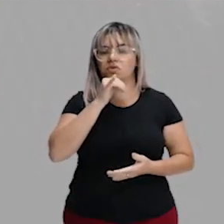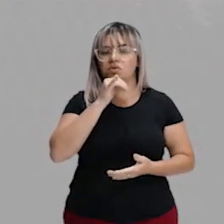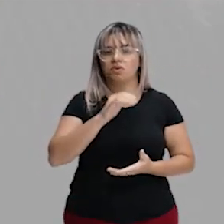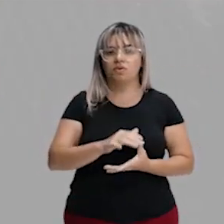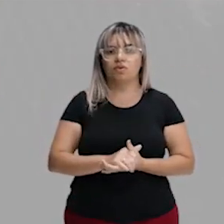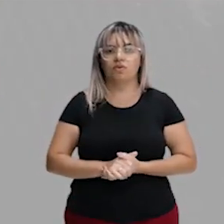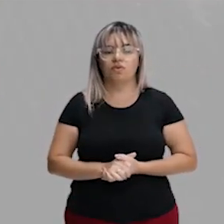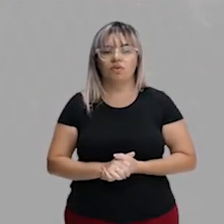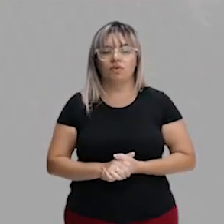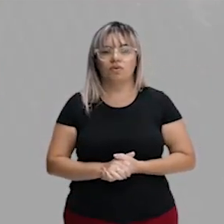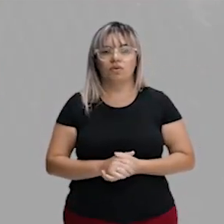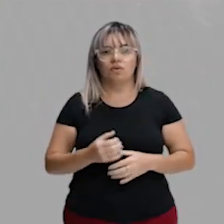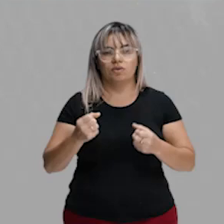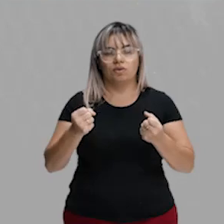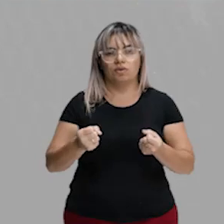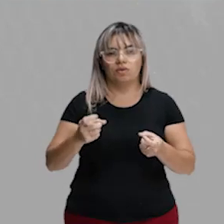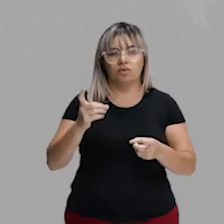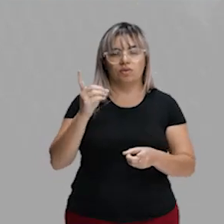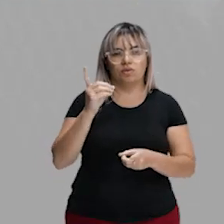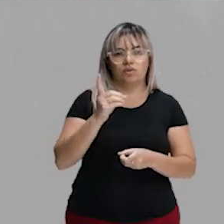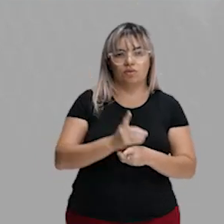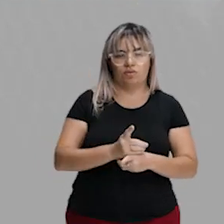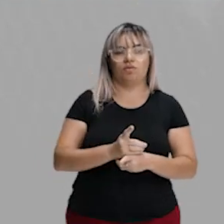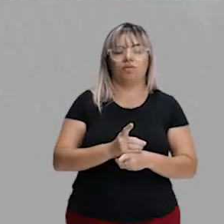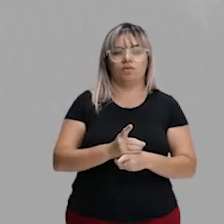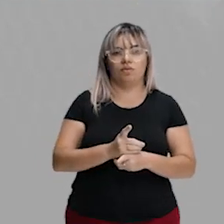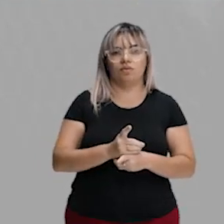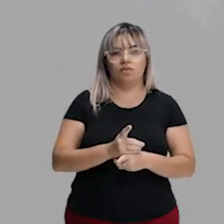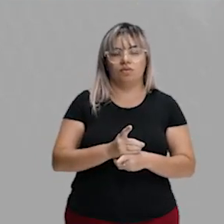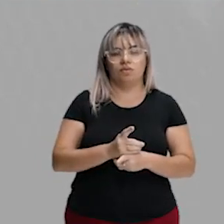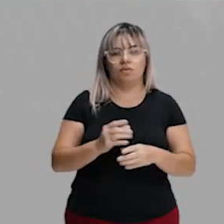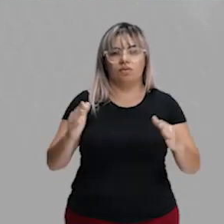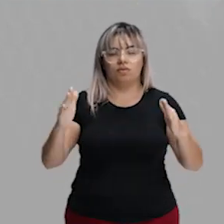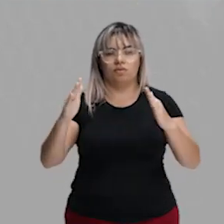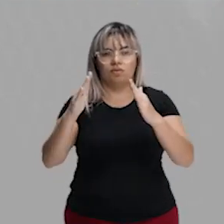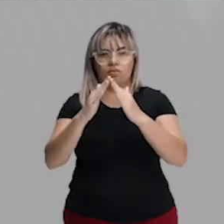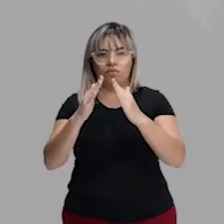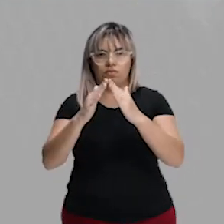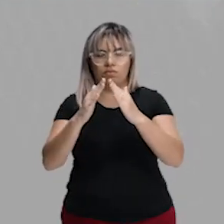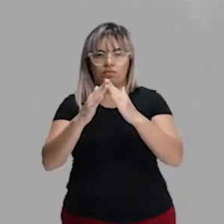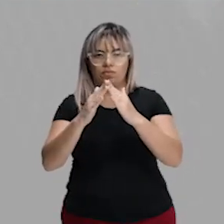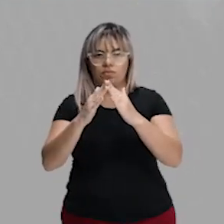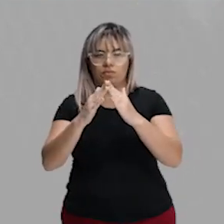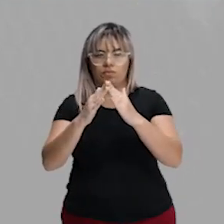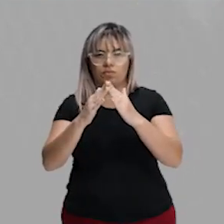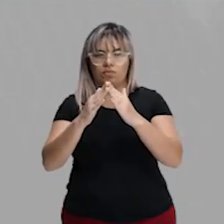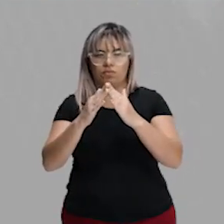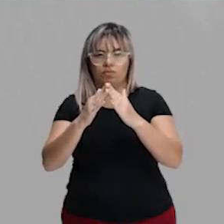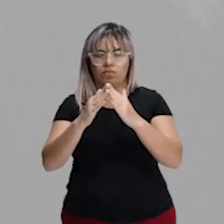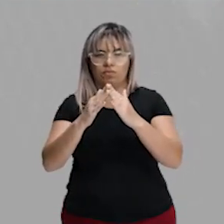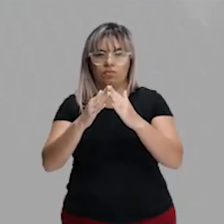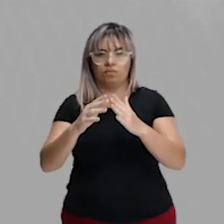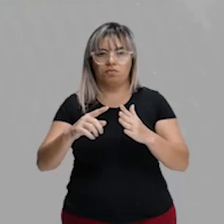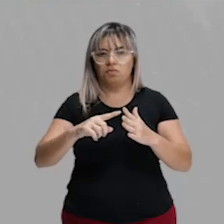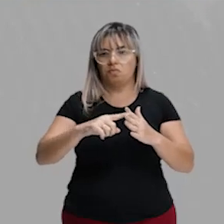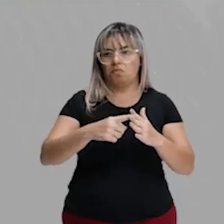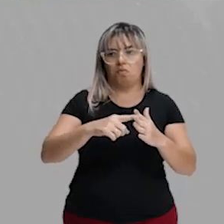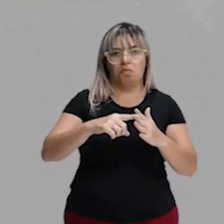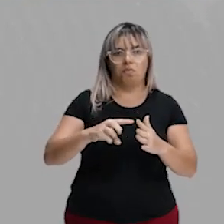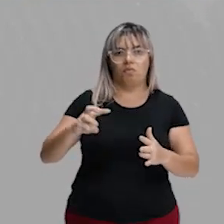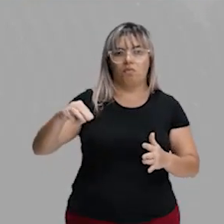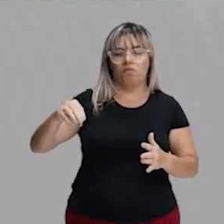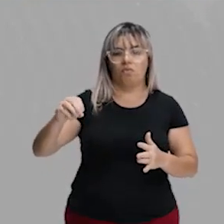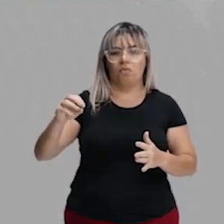receptores. Vocês podem encontrar aí na casa de vocês todo motor, né, todo aparelho que tenha um motor